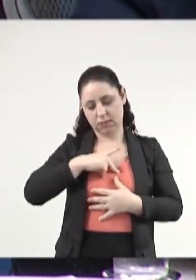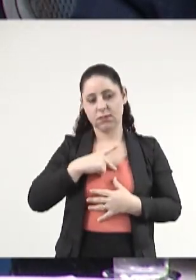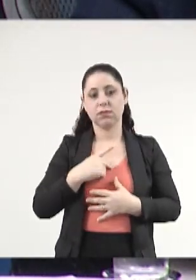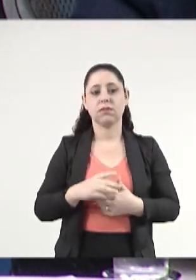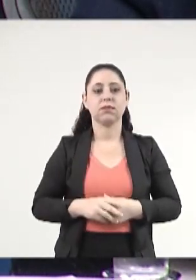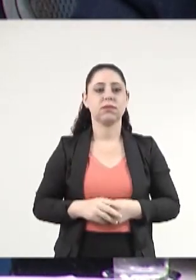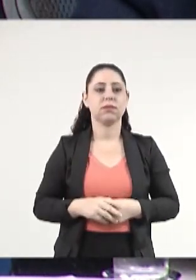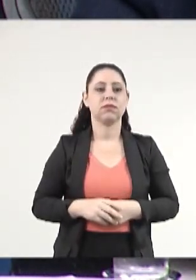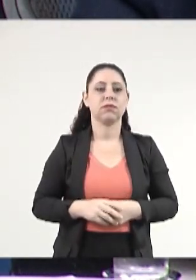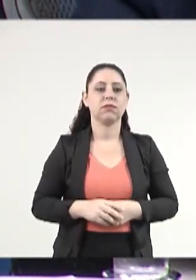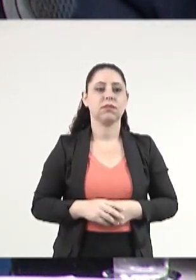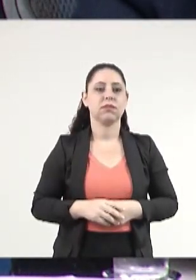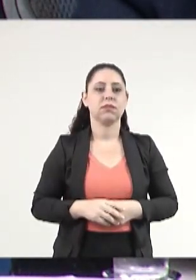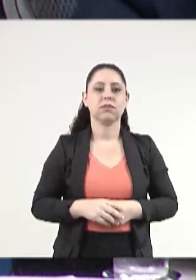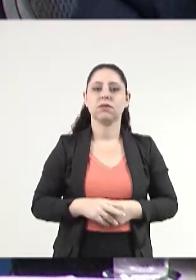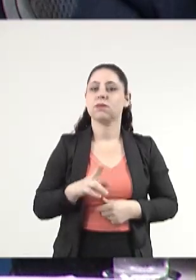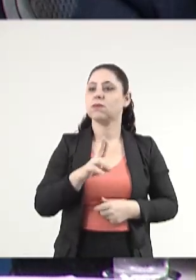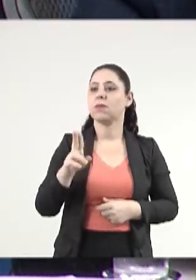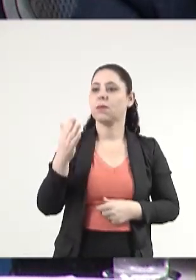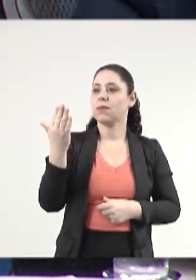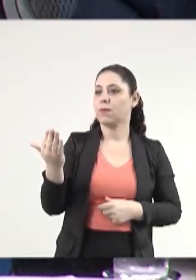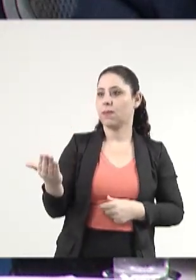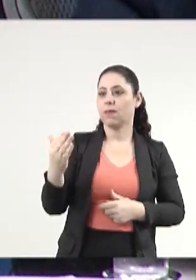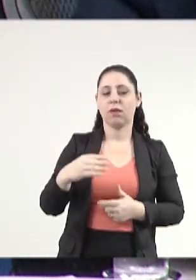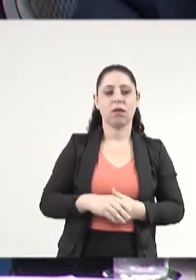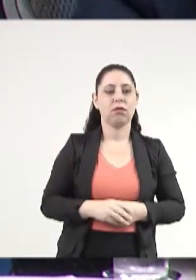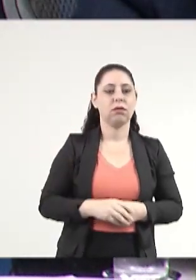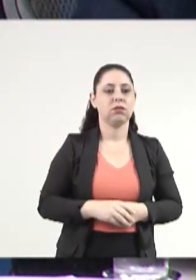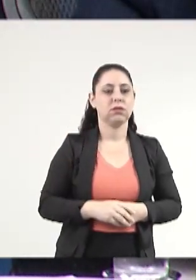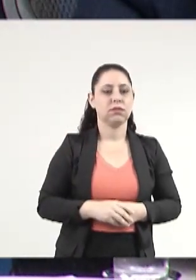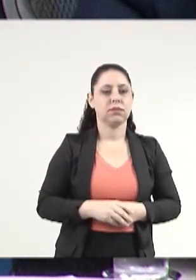pessoais. Inscritos nas explicações pessoais.